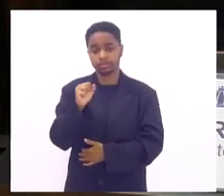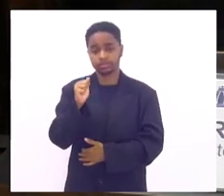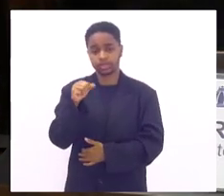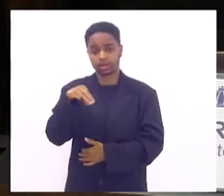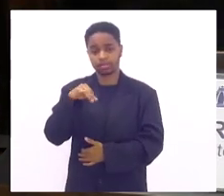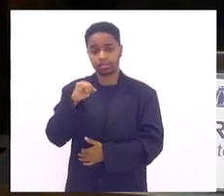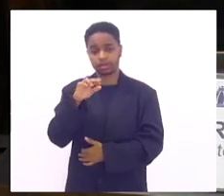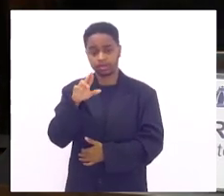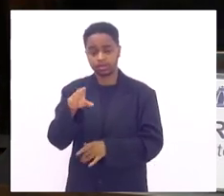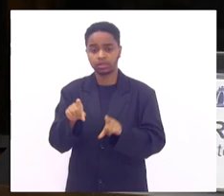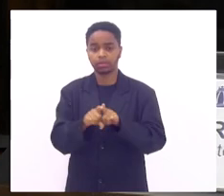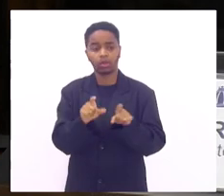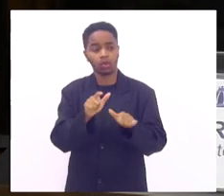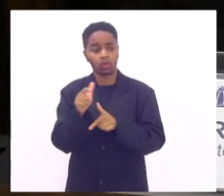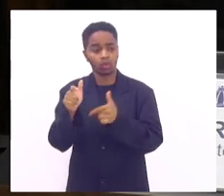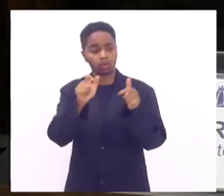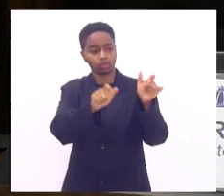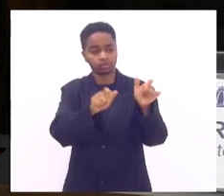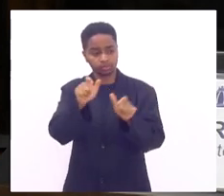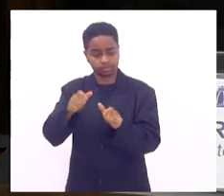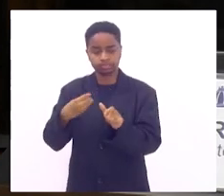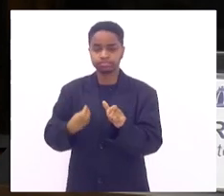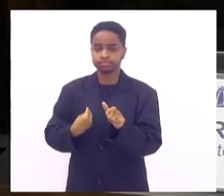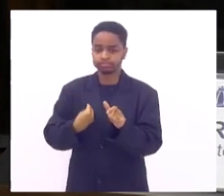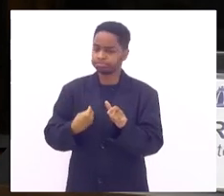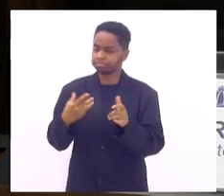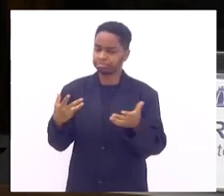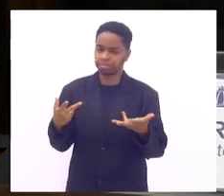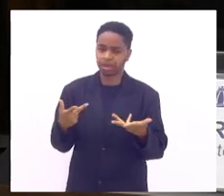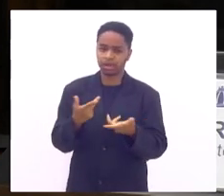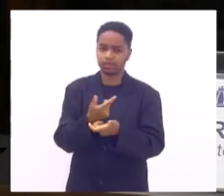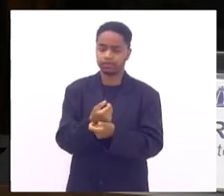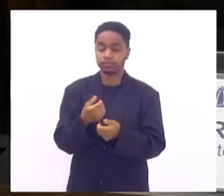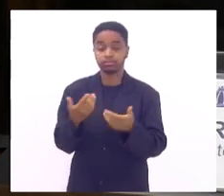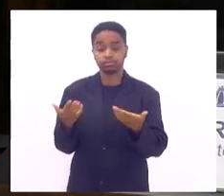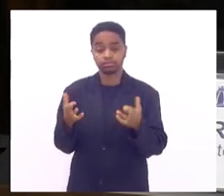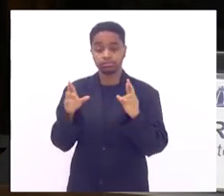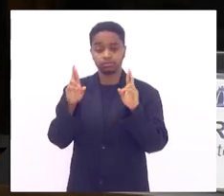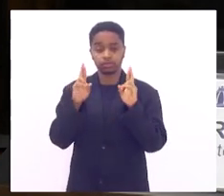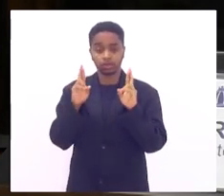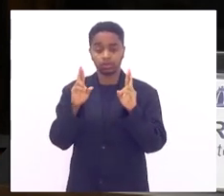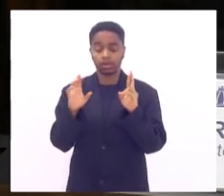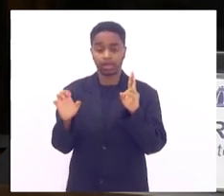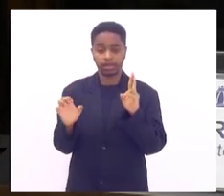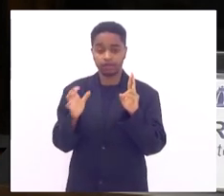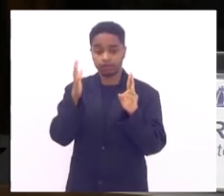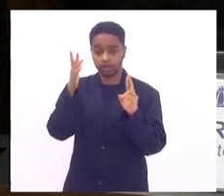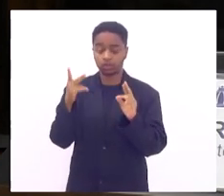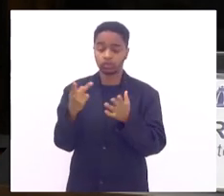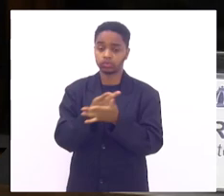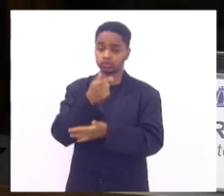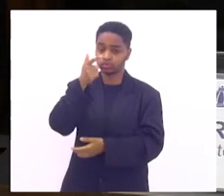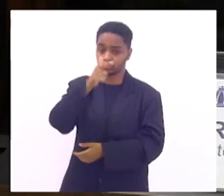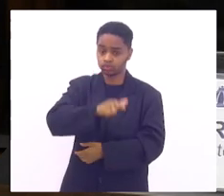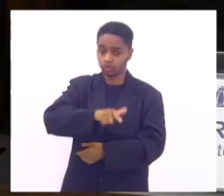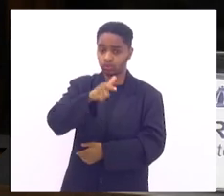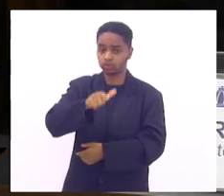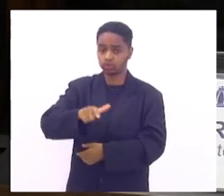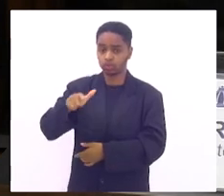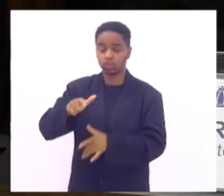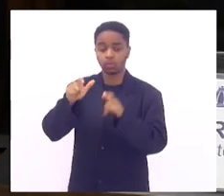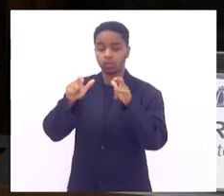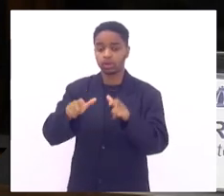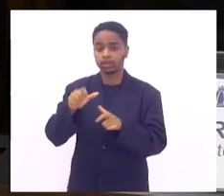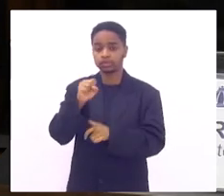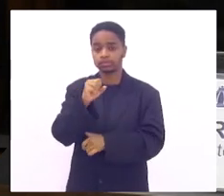outros companheiros aqui presentes, e foi um show. E nós esperamos que esse evento se repita lá em Santa